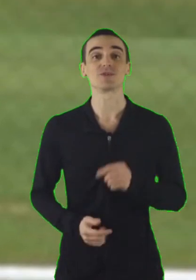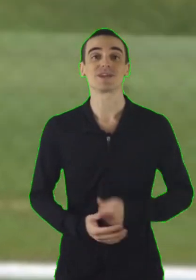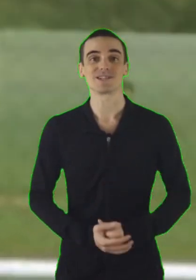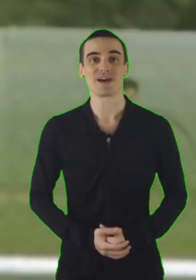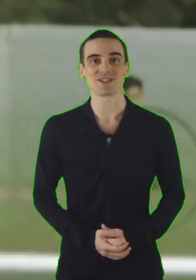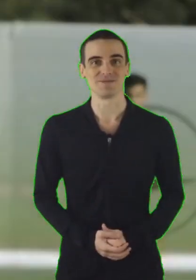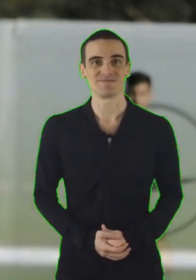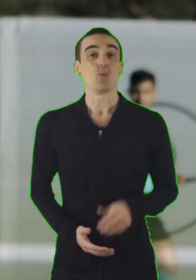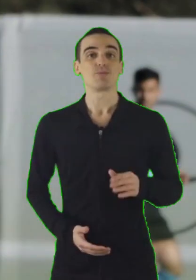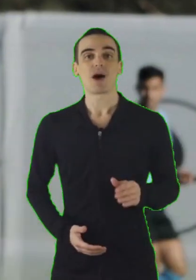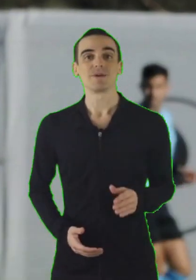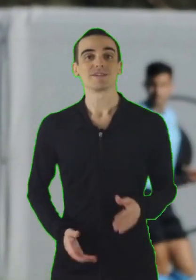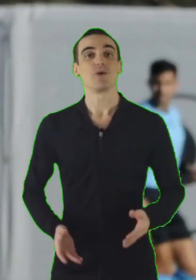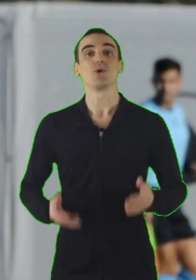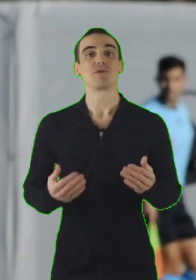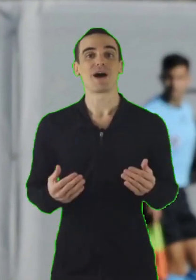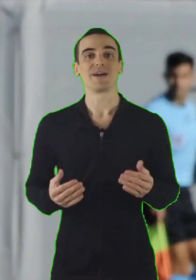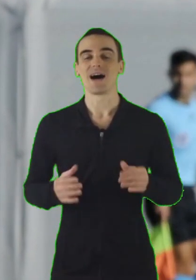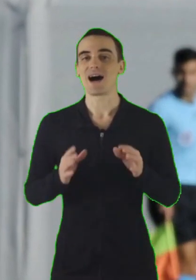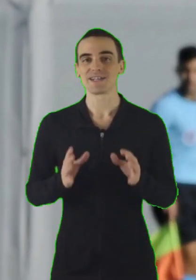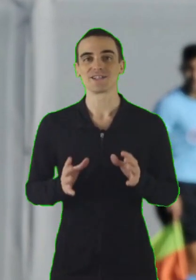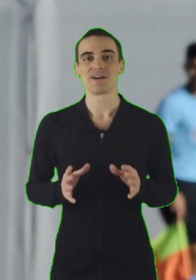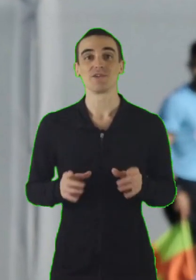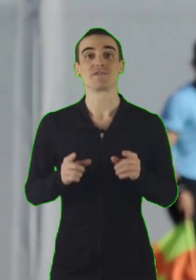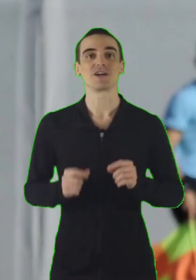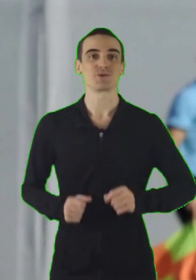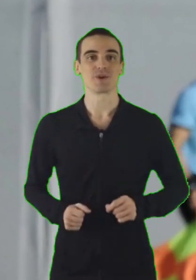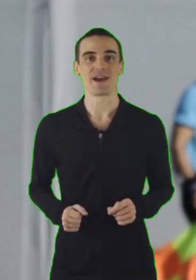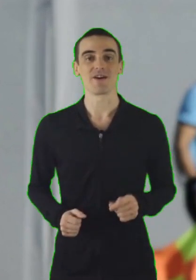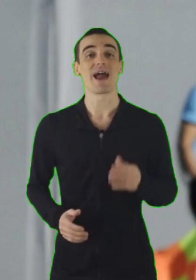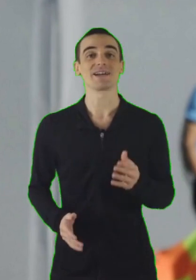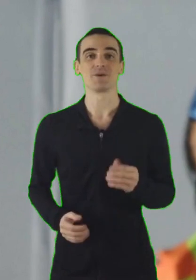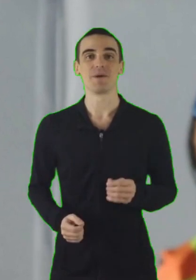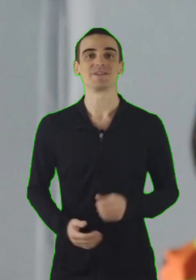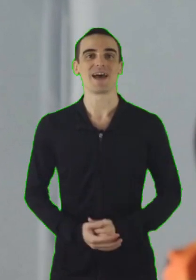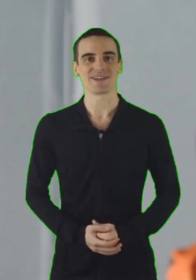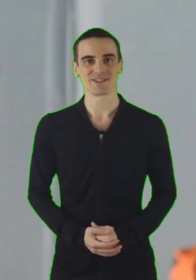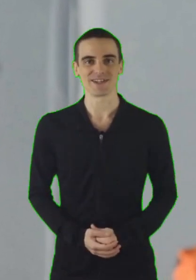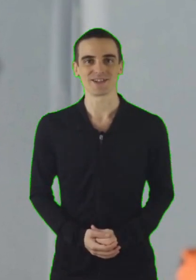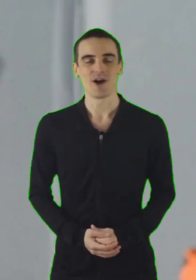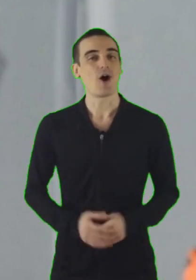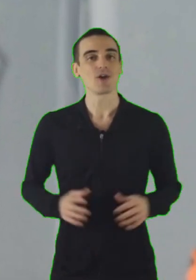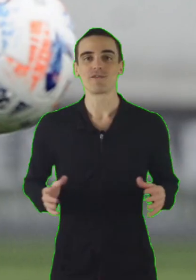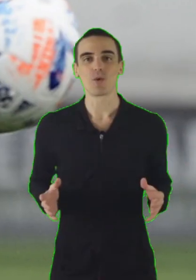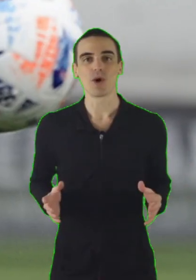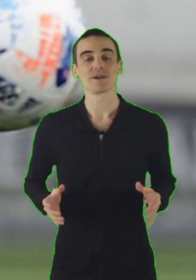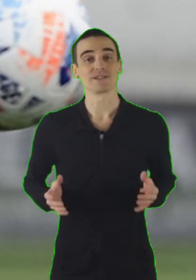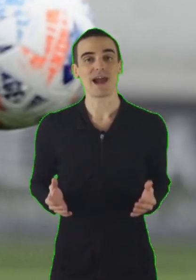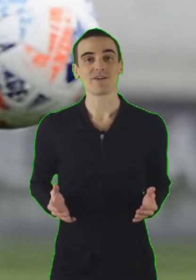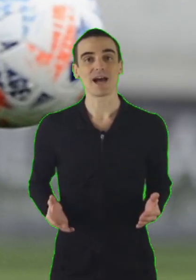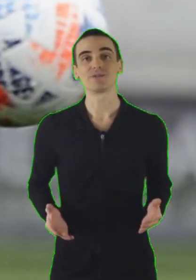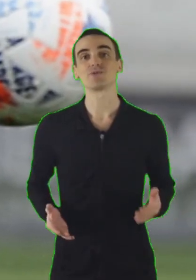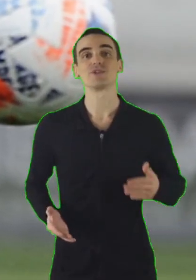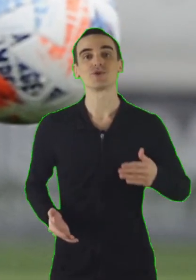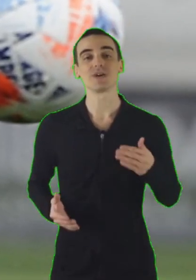é conhecido por sua determinação em manter seus melhores jogadores, e Castro Ponce certamente é um deles. Será necessário um esforço conjunto